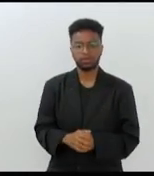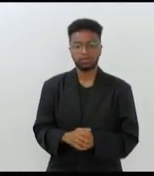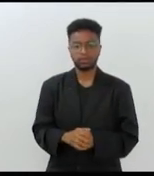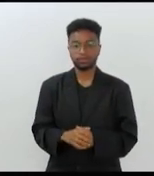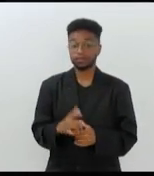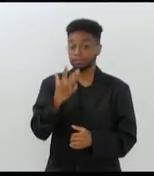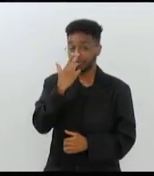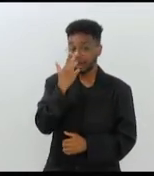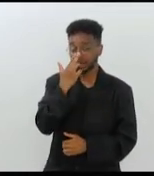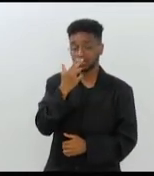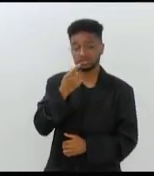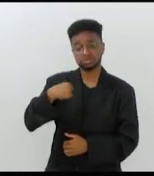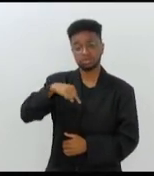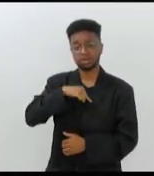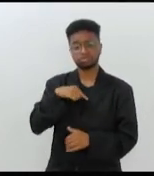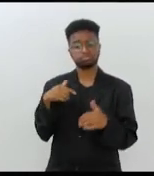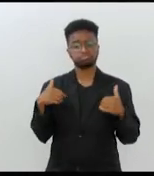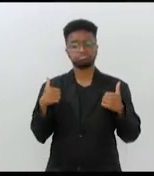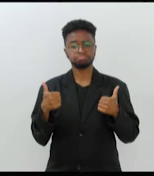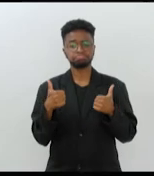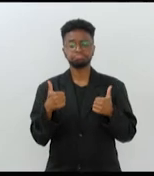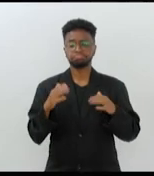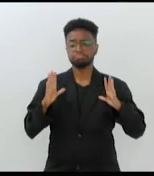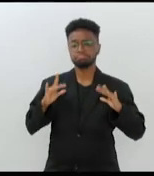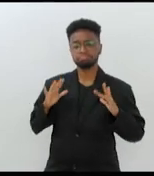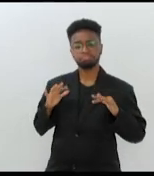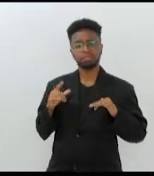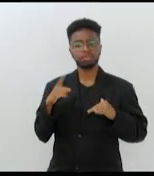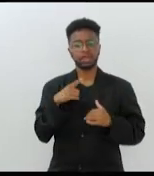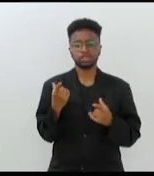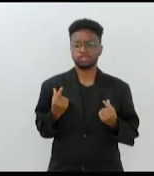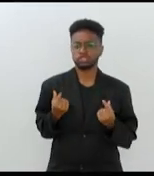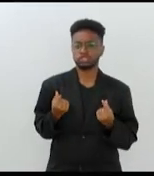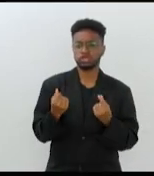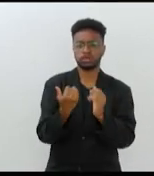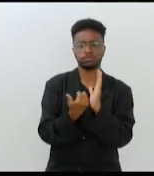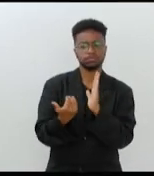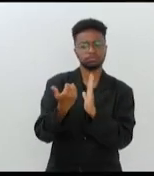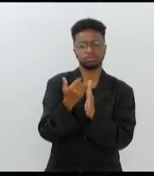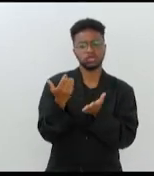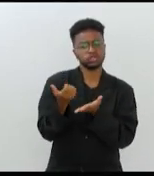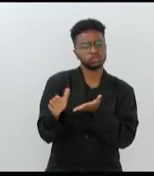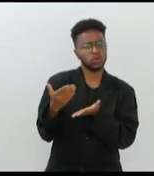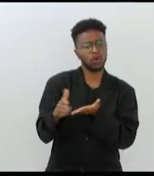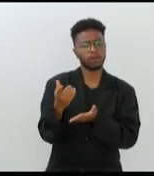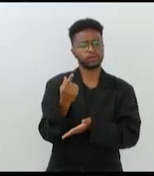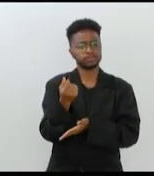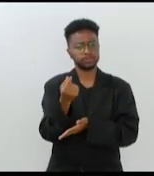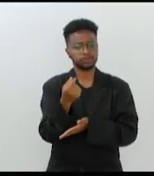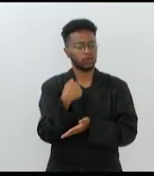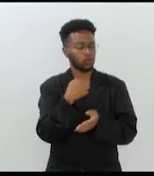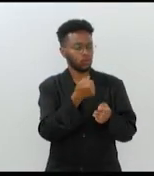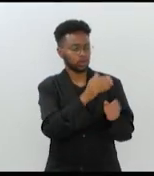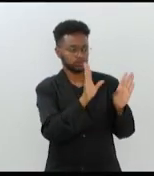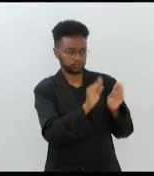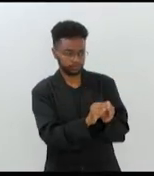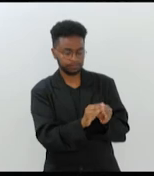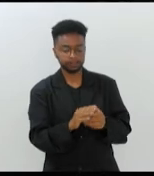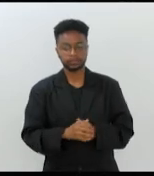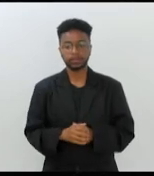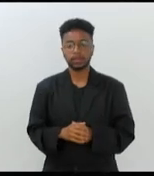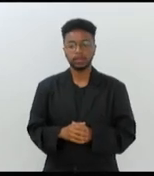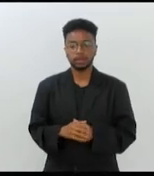nós estivéssemos nadando em rios de dinheiro, com dinheiro sobrando, para concluir, seu presidente. E